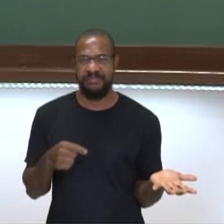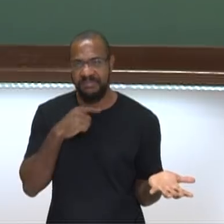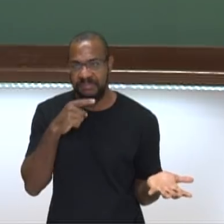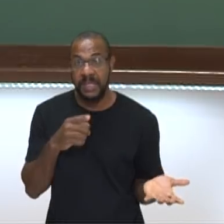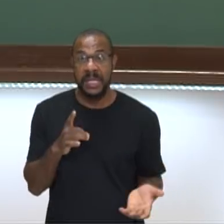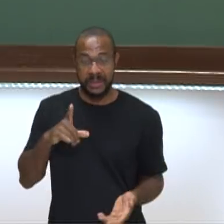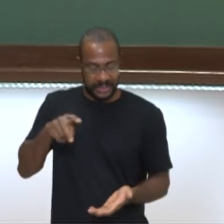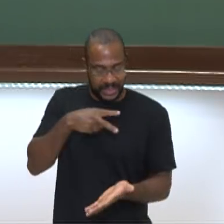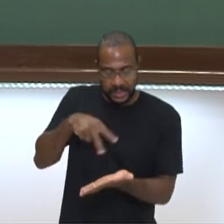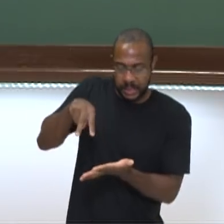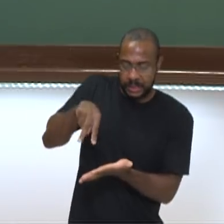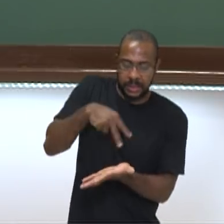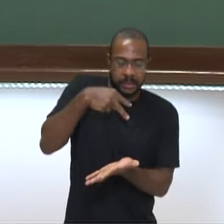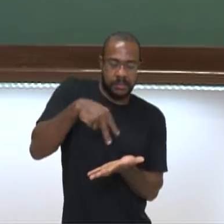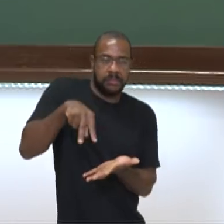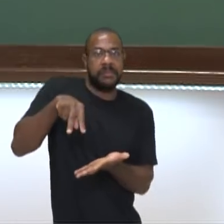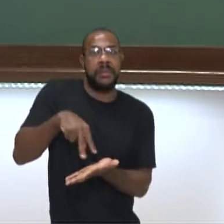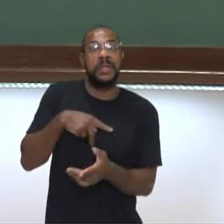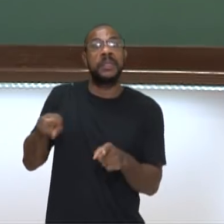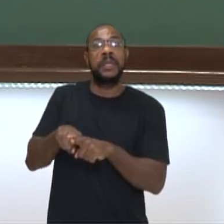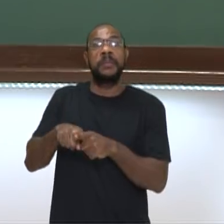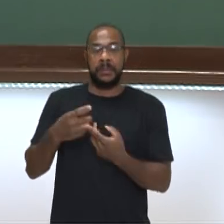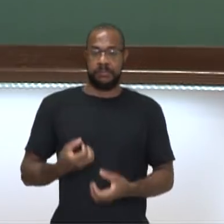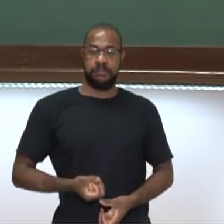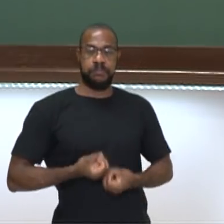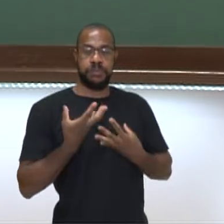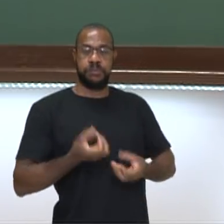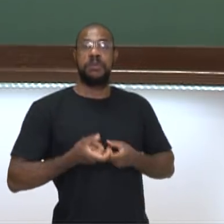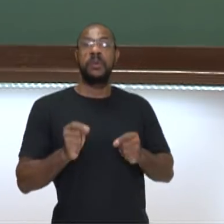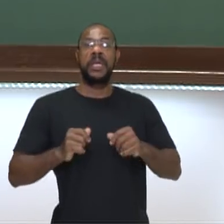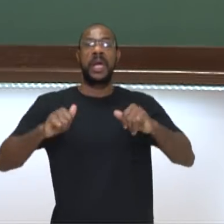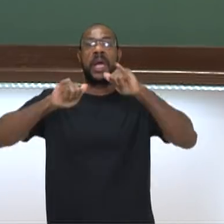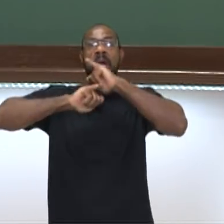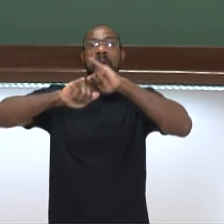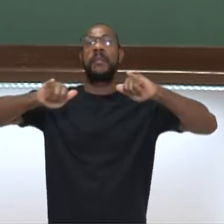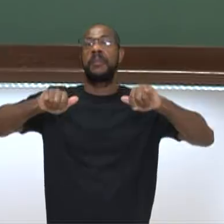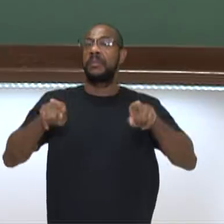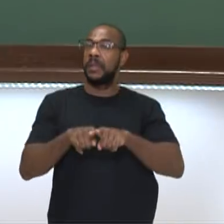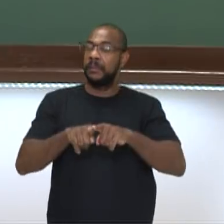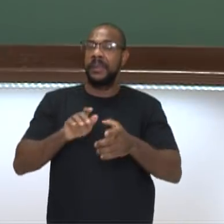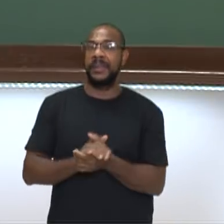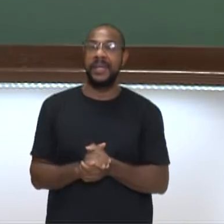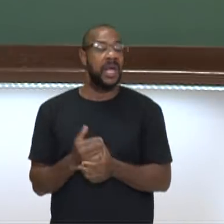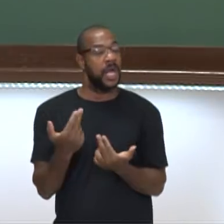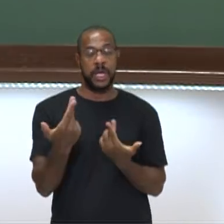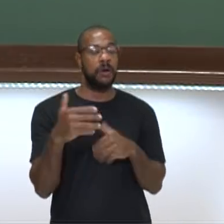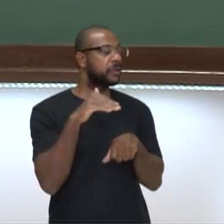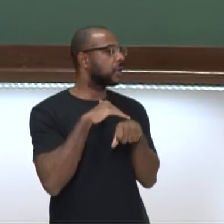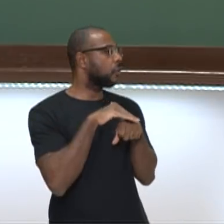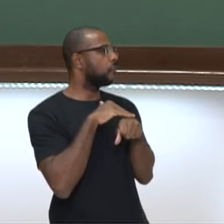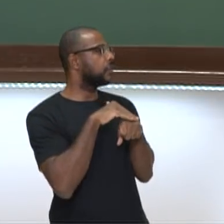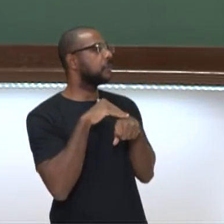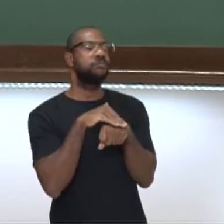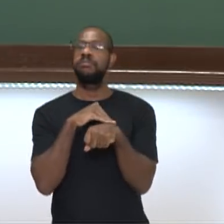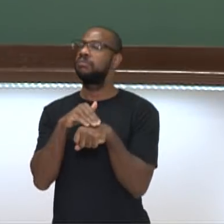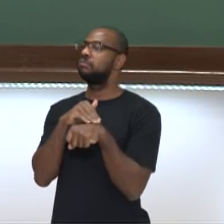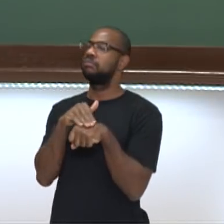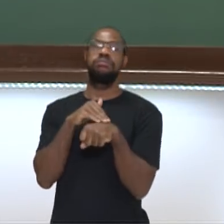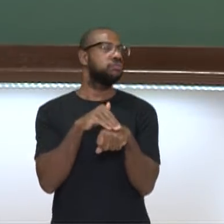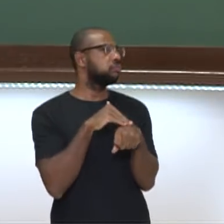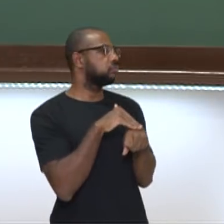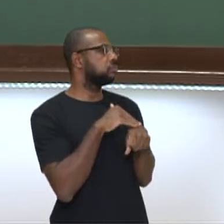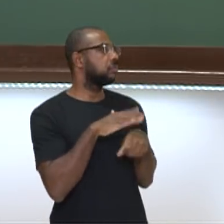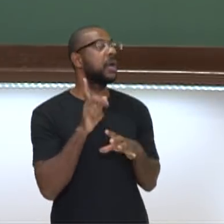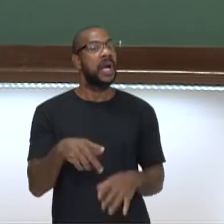eu danço, eu estou transmitindo uma mensagem. É como se eu estivesse conversando com quem está me assistindo. É